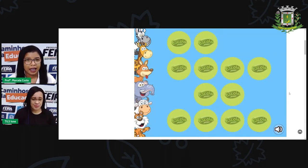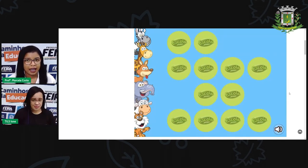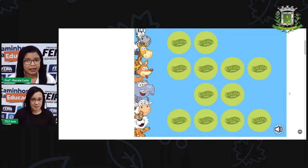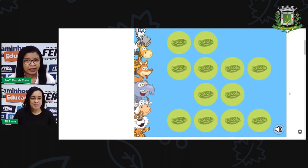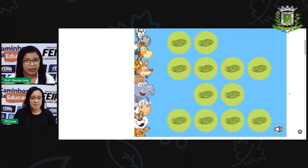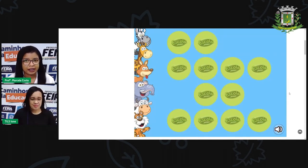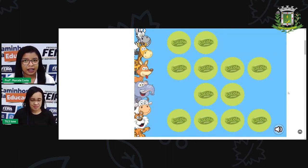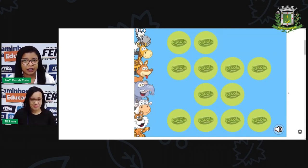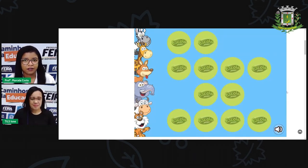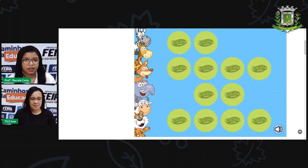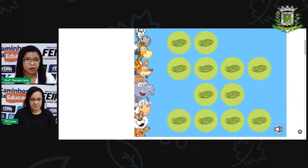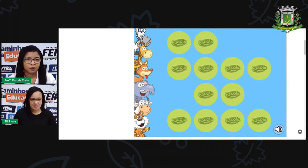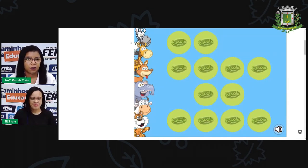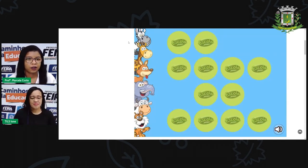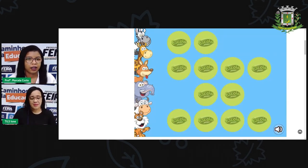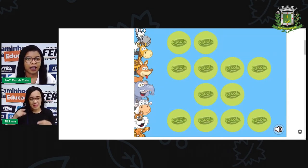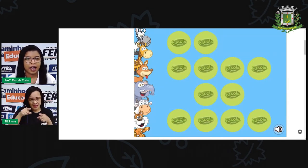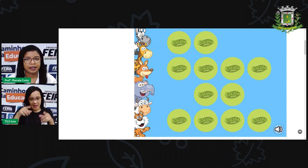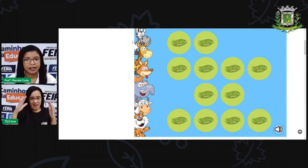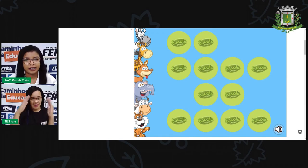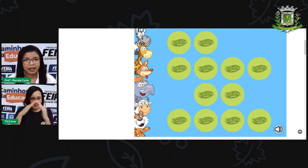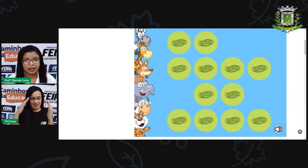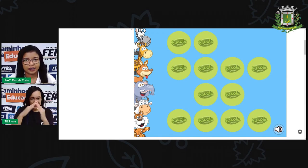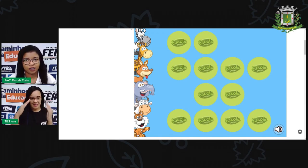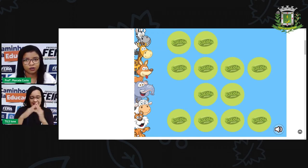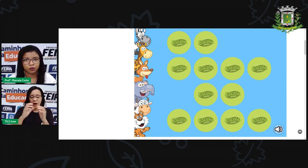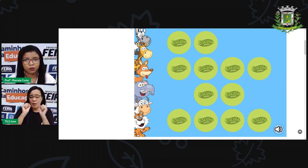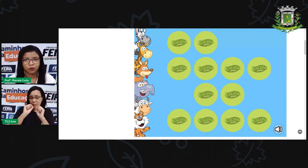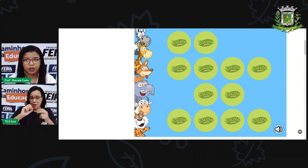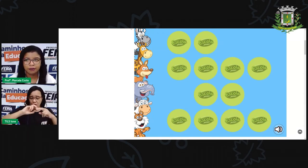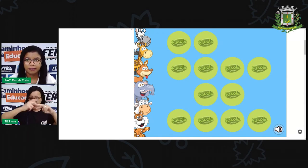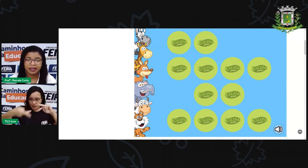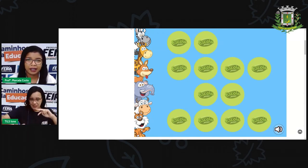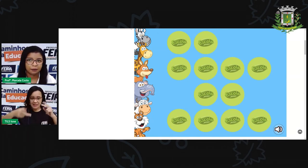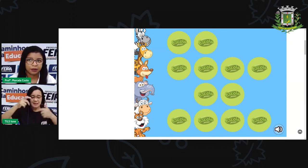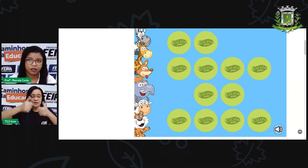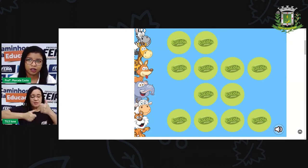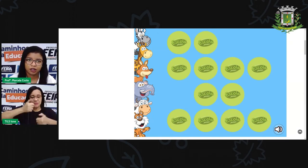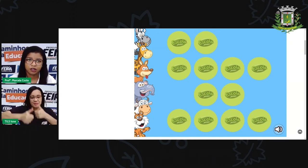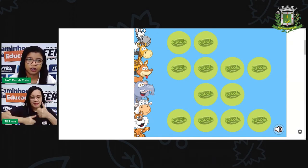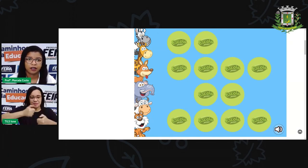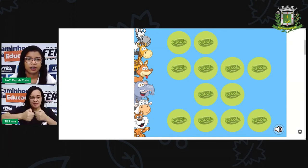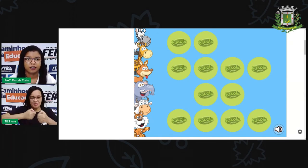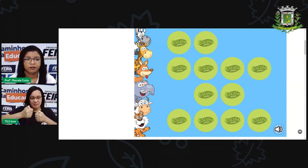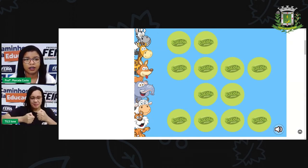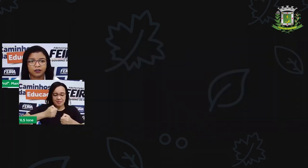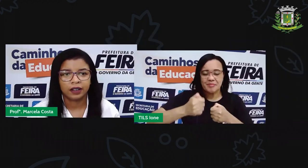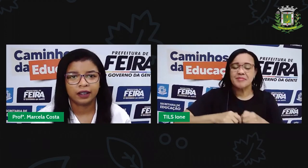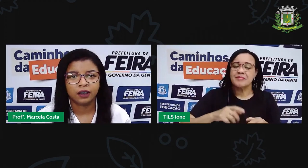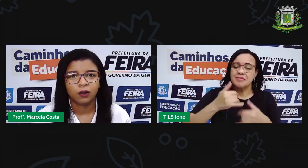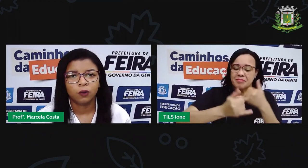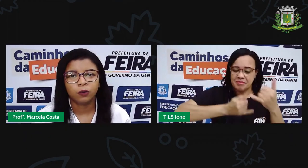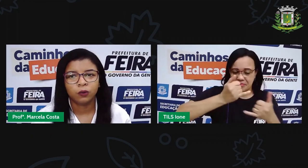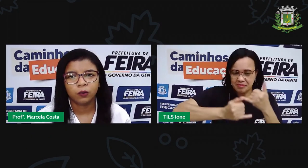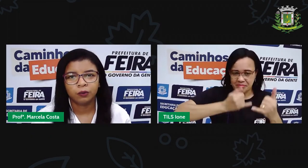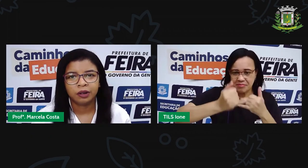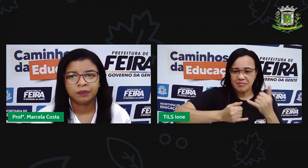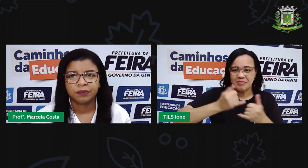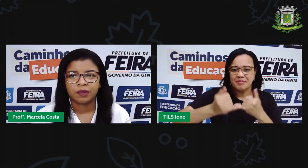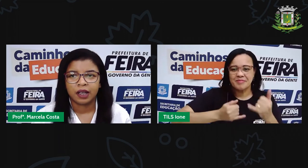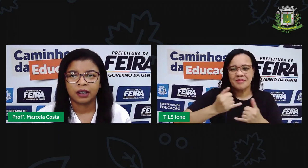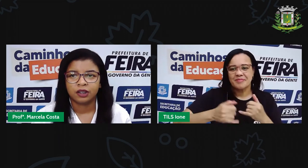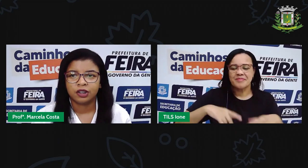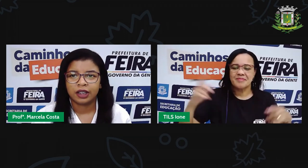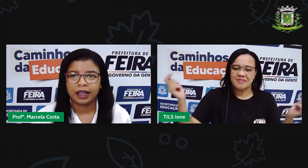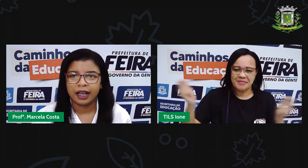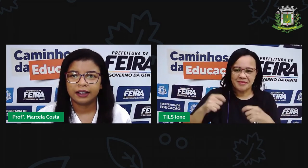Está em casa que é a sala vocês podem acessar esse jogo e brincar bastante. Veja aí o nome